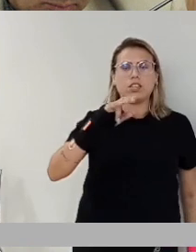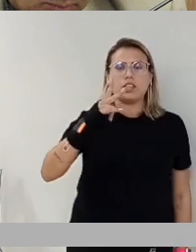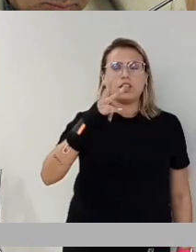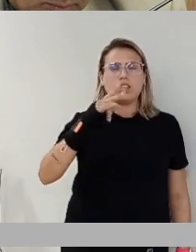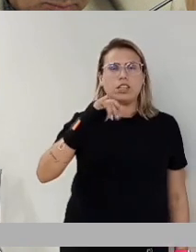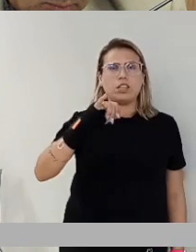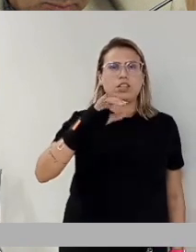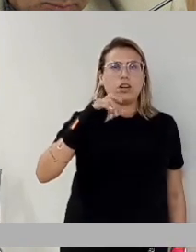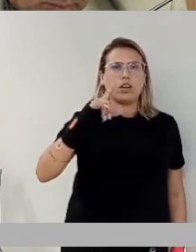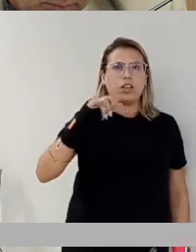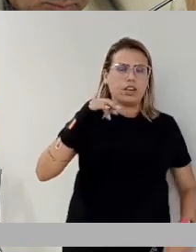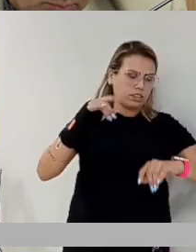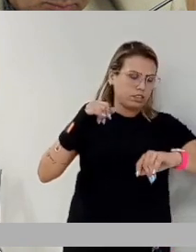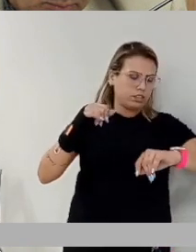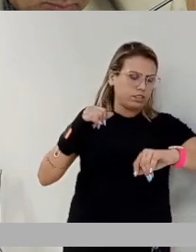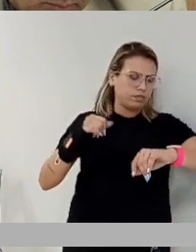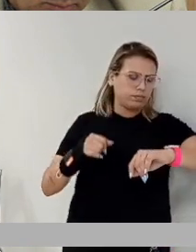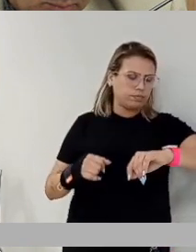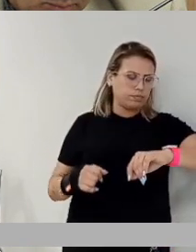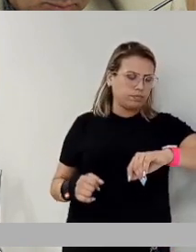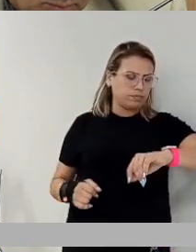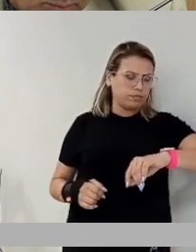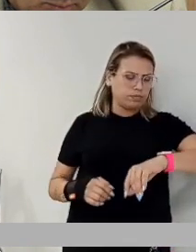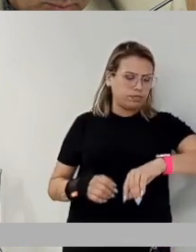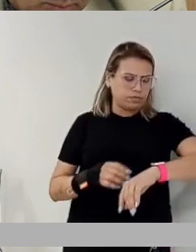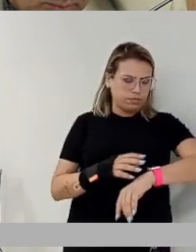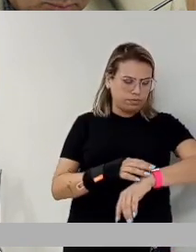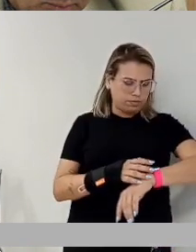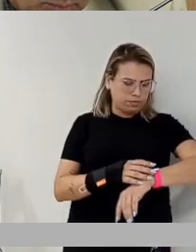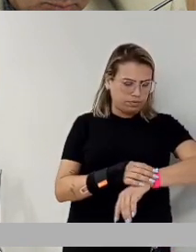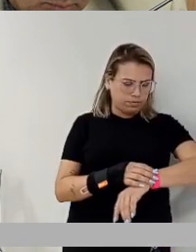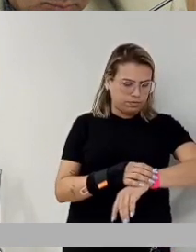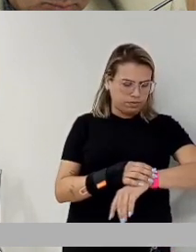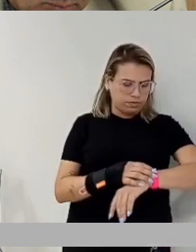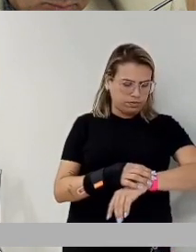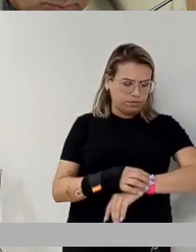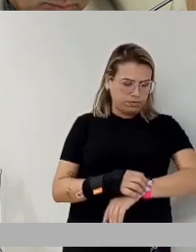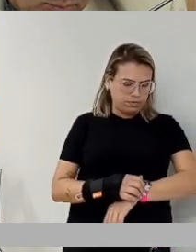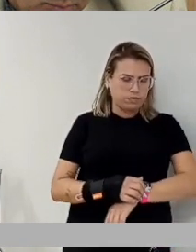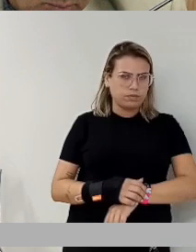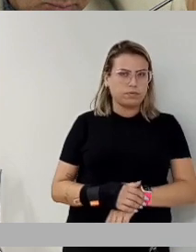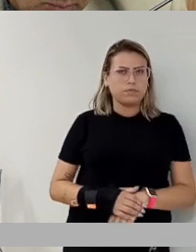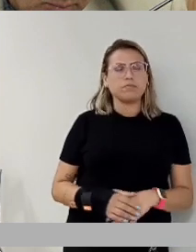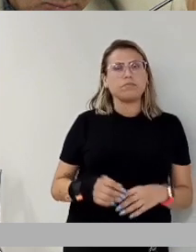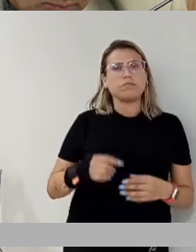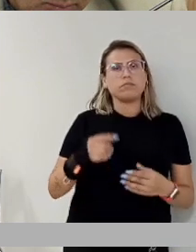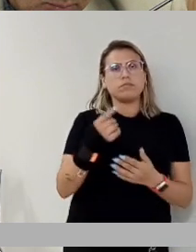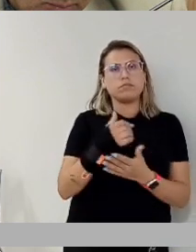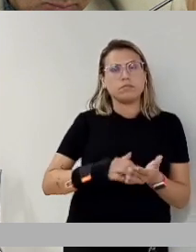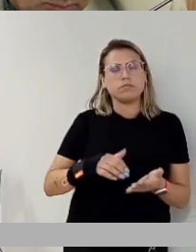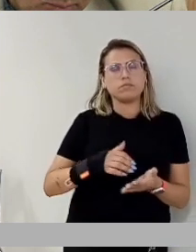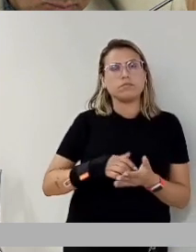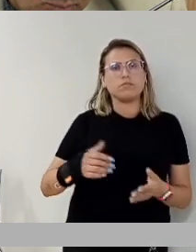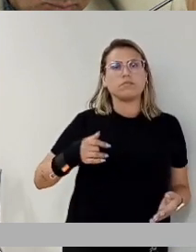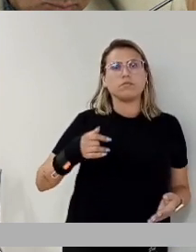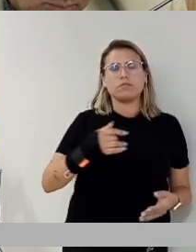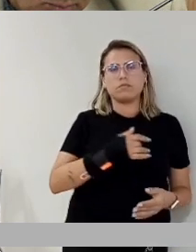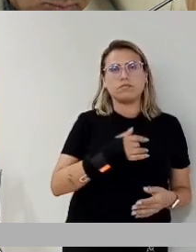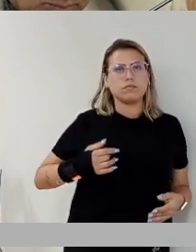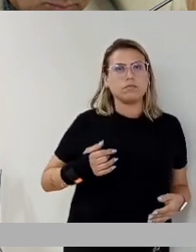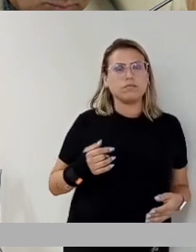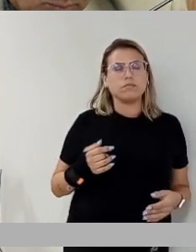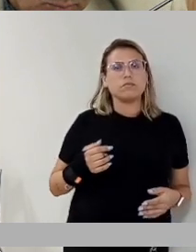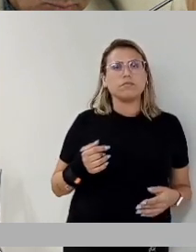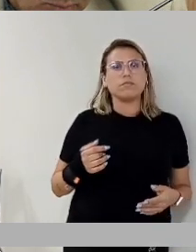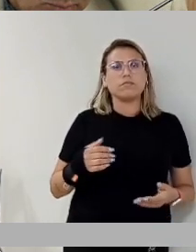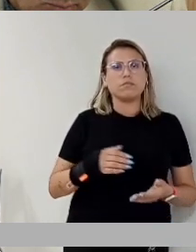Iolanda luz eh promoção do gabinete do prefeito Secretaria de Finanças Secretaria de Saúde Secretaria